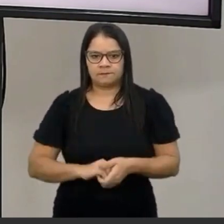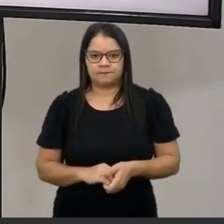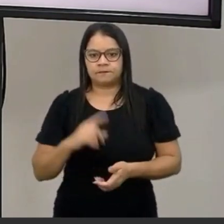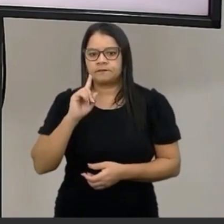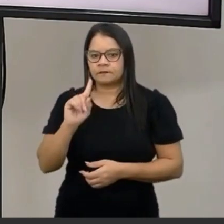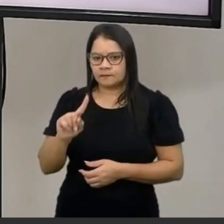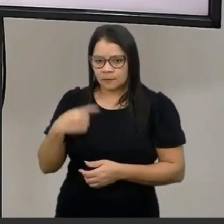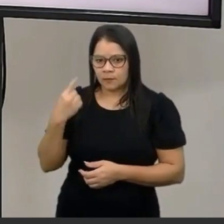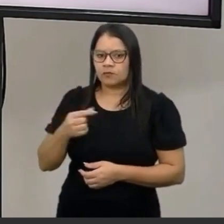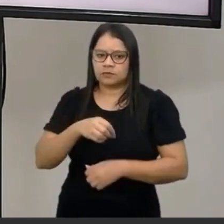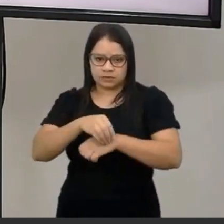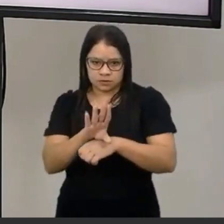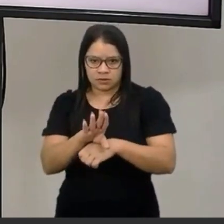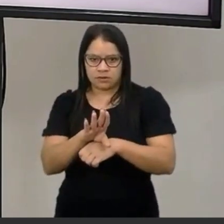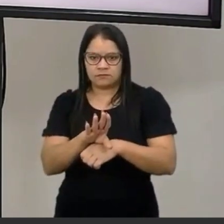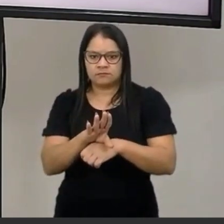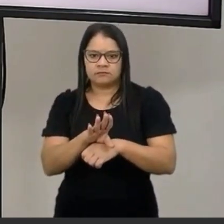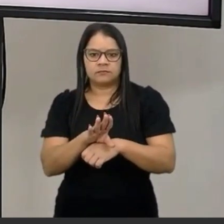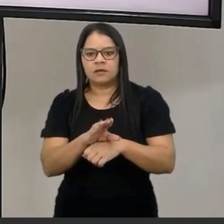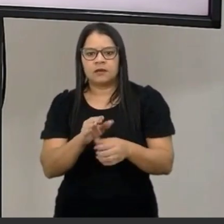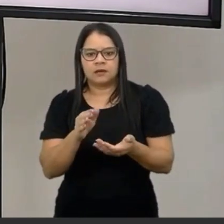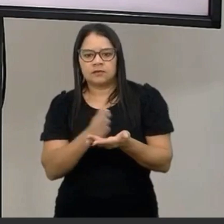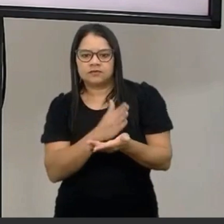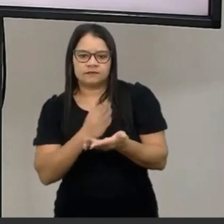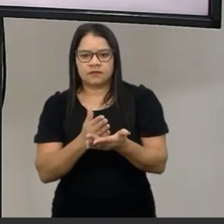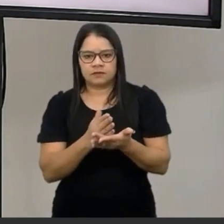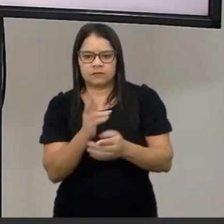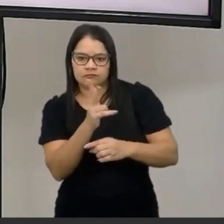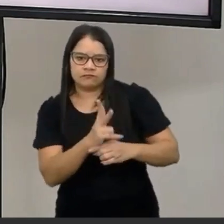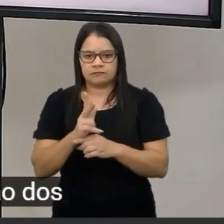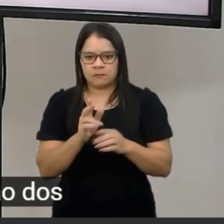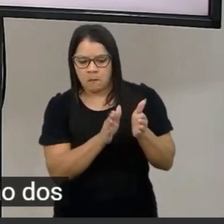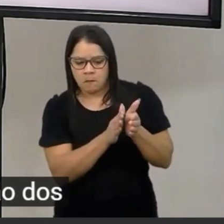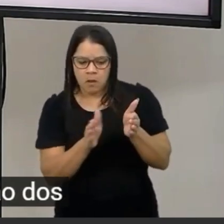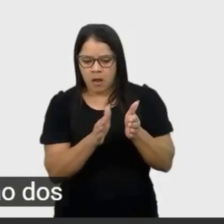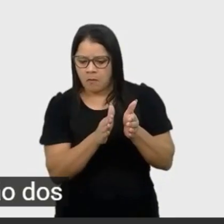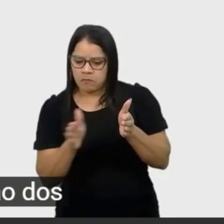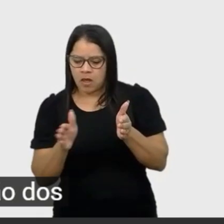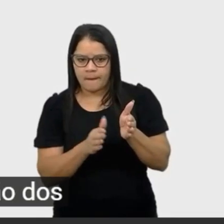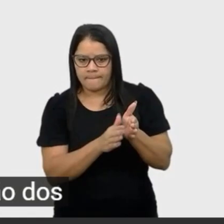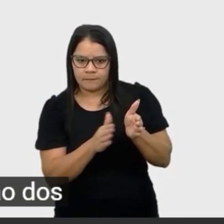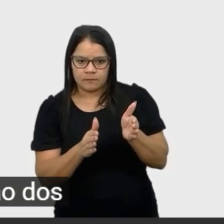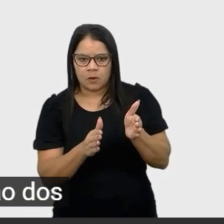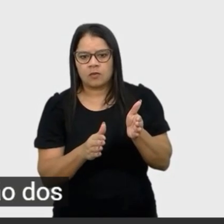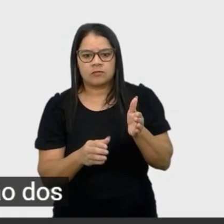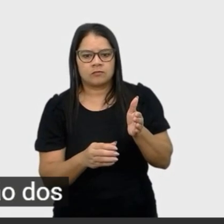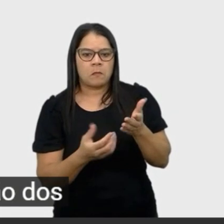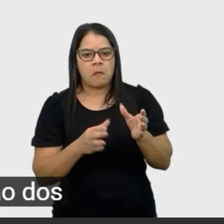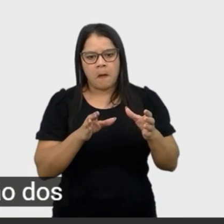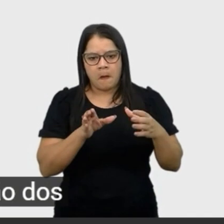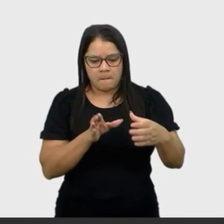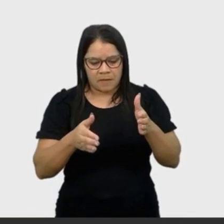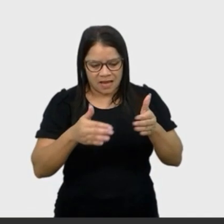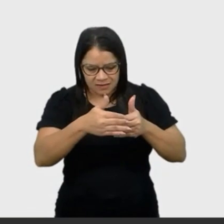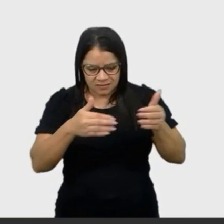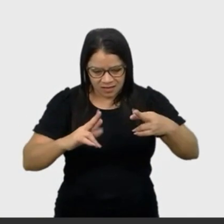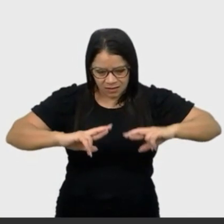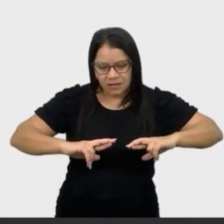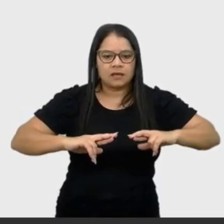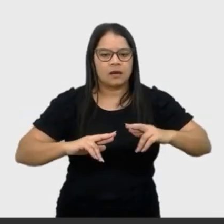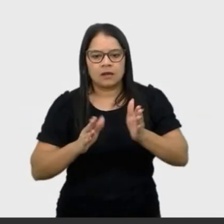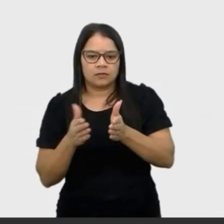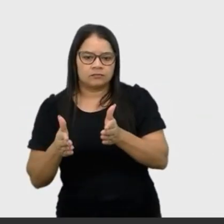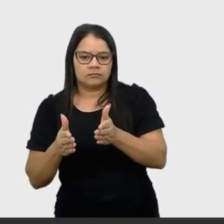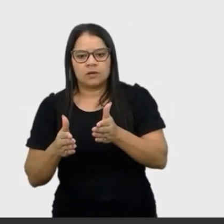tá? Outra dica aí. Divida os vídeos por blocos de montagens. Então, primeiro bloco, bateria. Segundo bloco, conexão